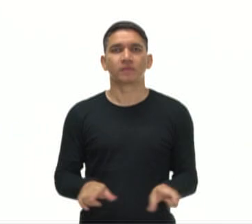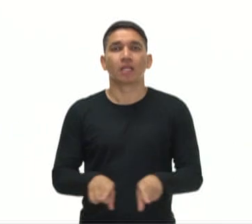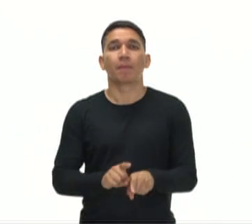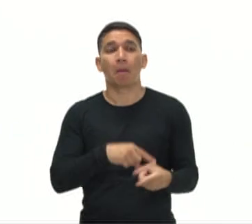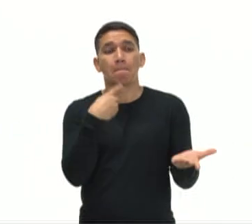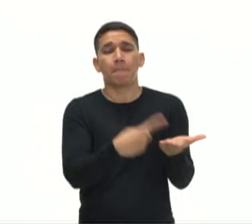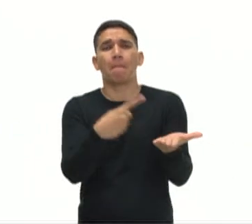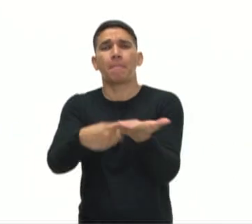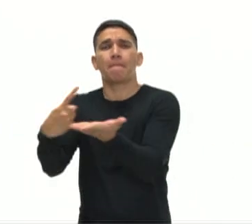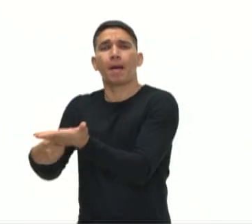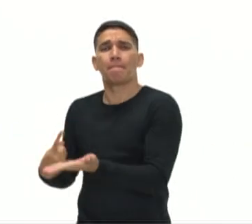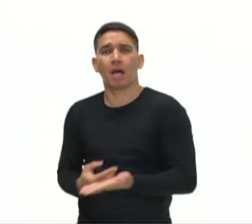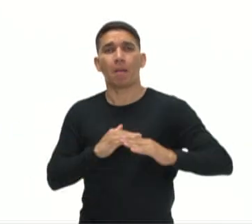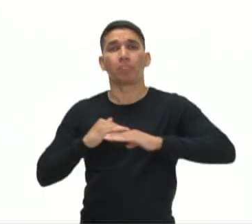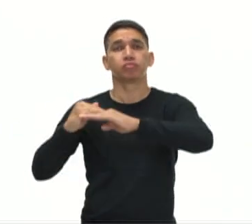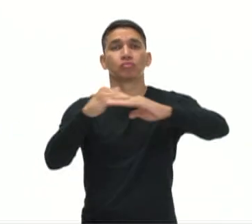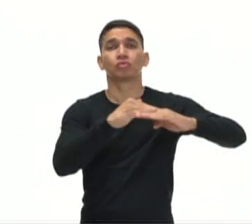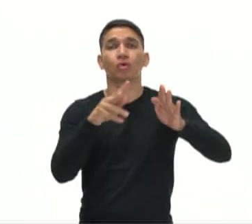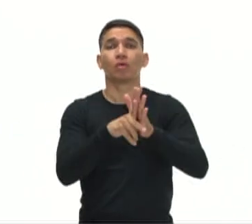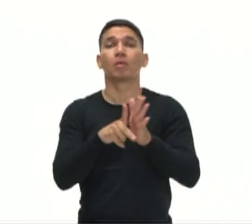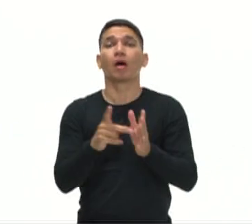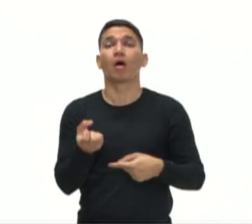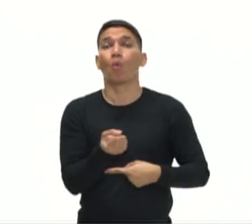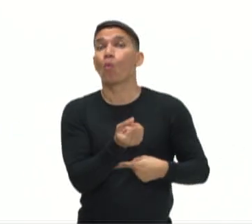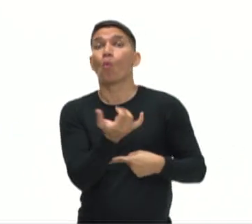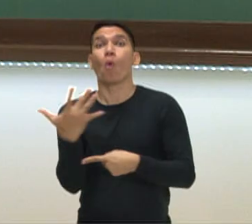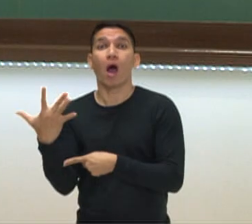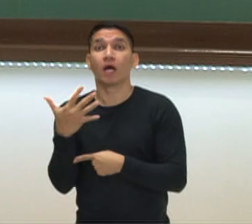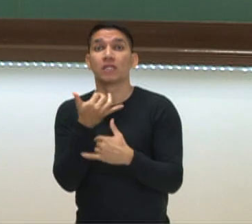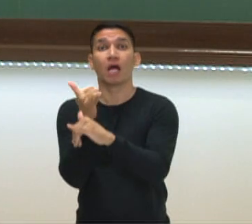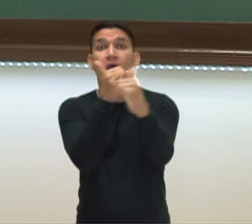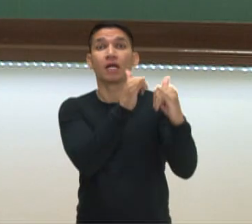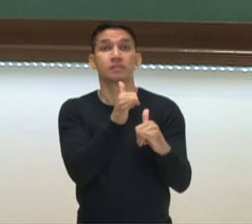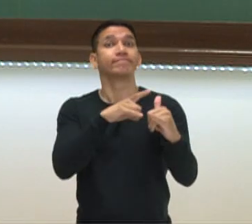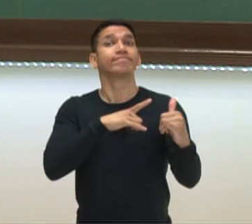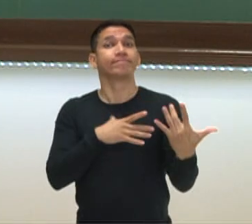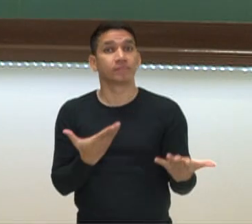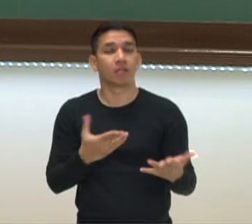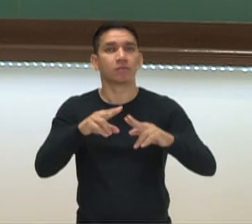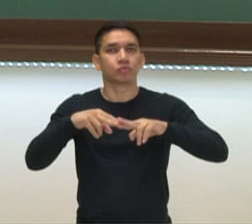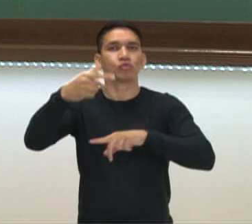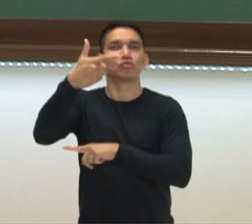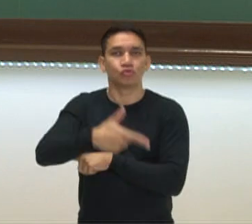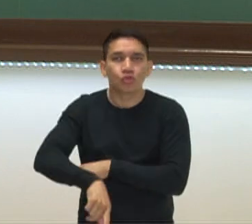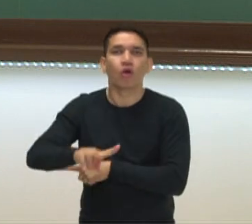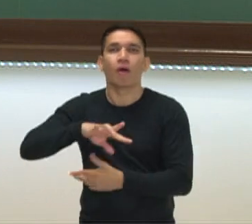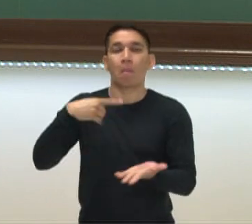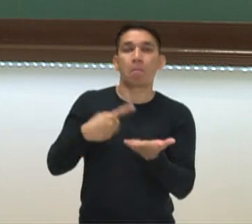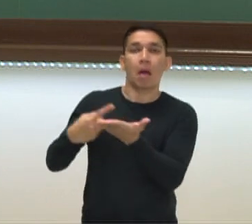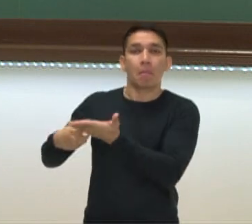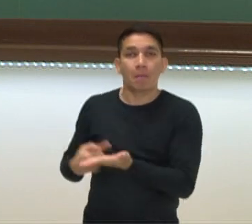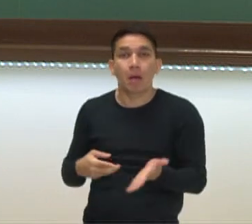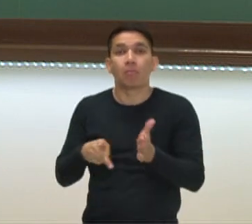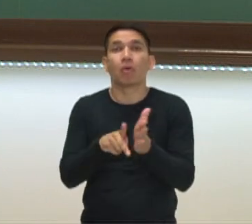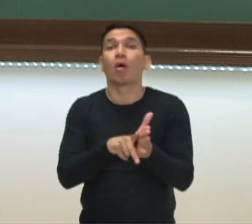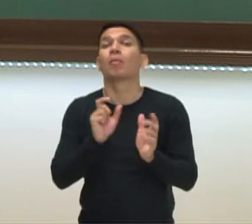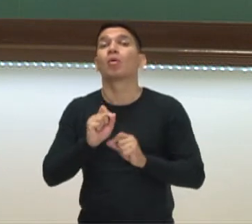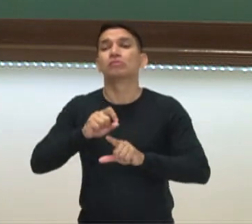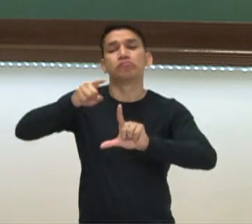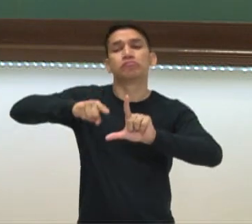unidades de medida da quantidade de energia elétrica. Então, vamos mais uma vez falar sobre medidas de energia